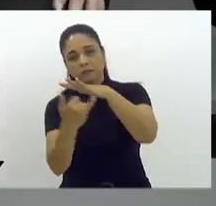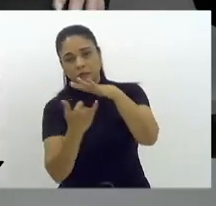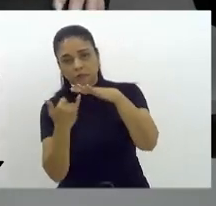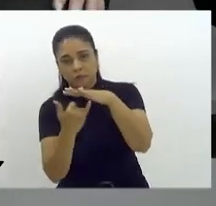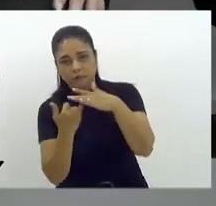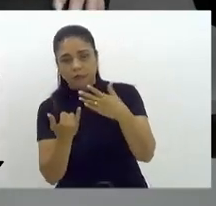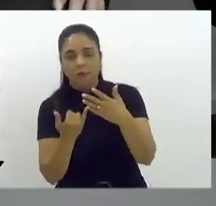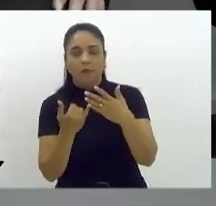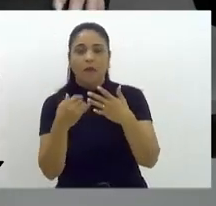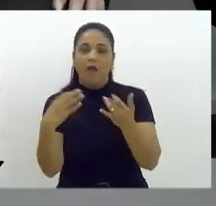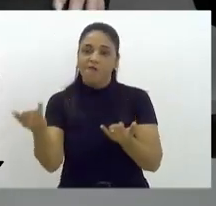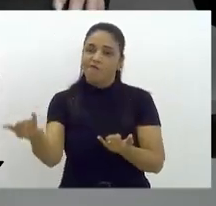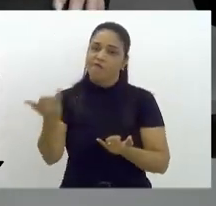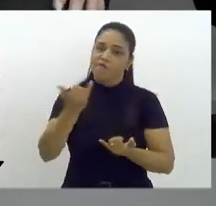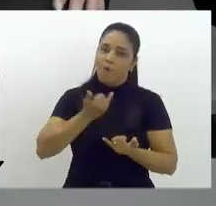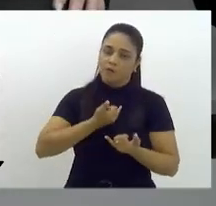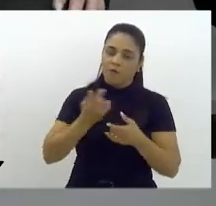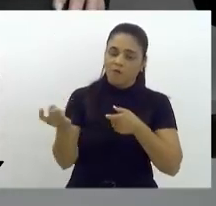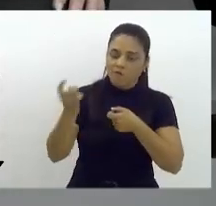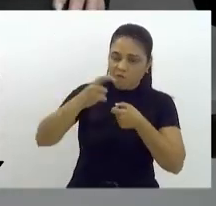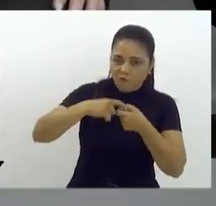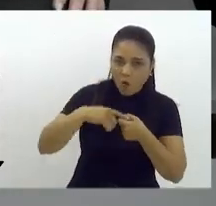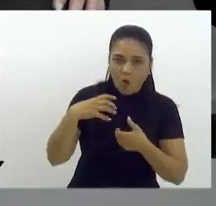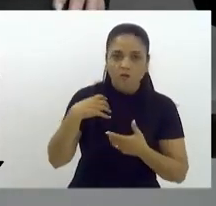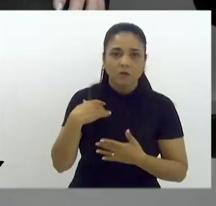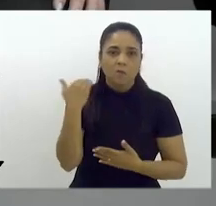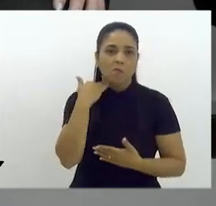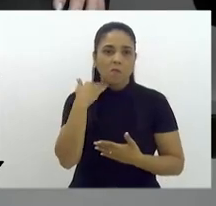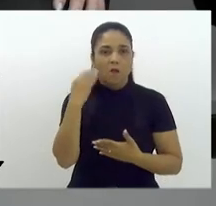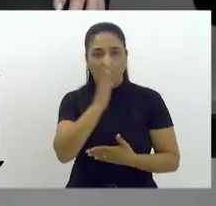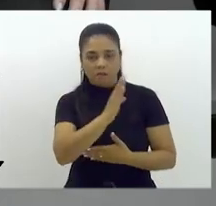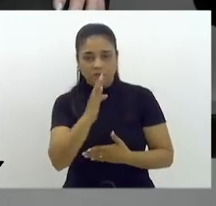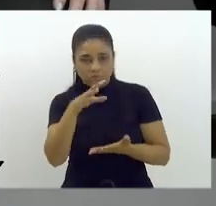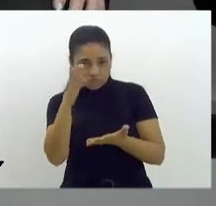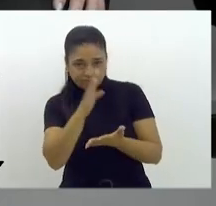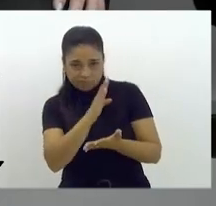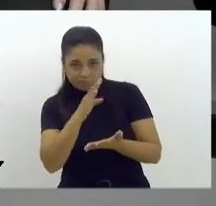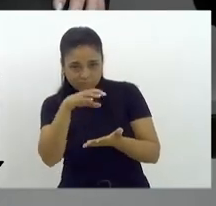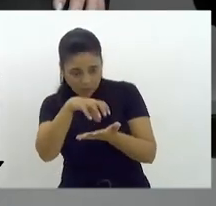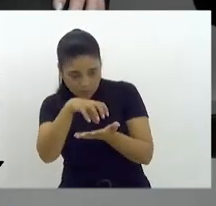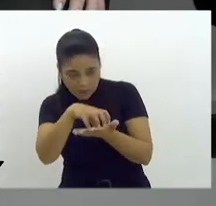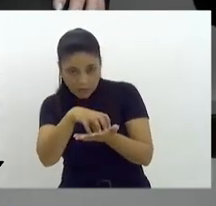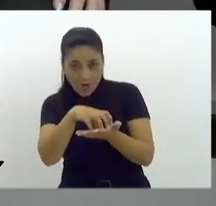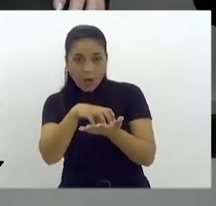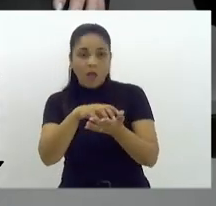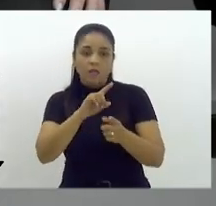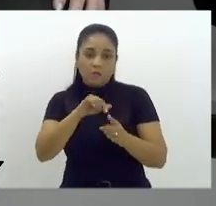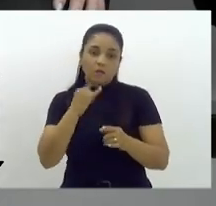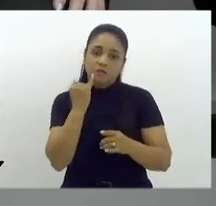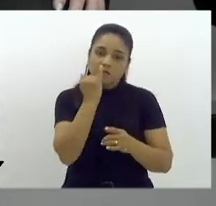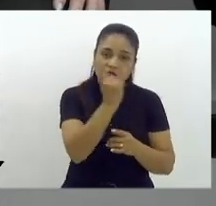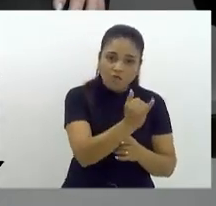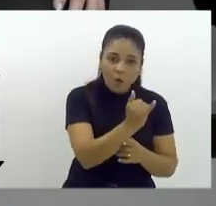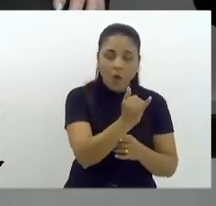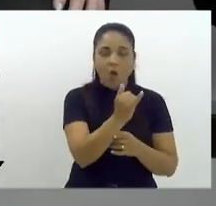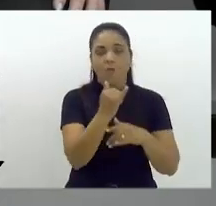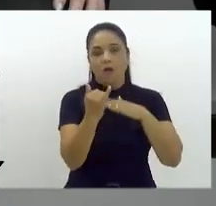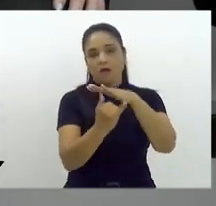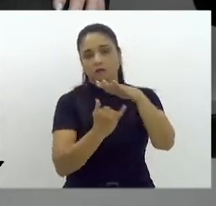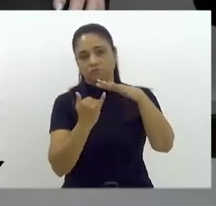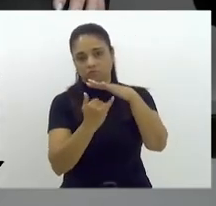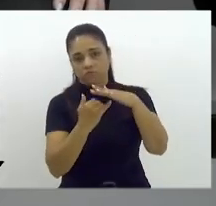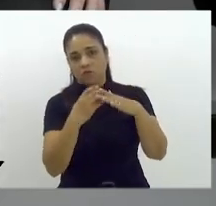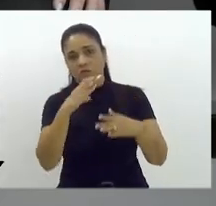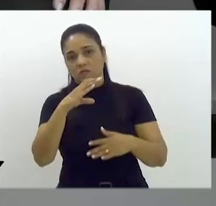a informação volta para o banco central Banco Central fornece para um órgão da Polícia Civil e depois vem para a delegacia a última